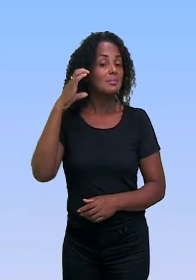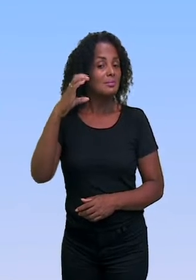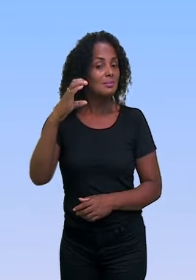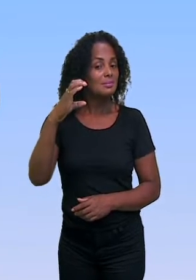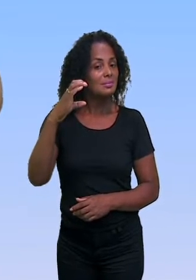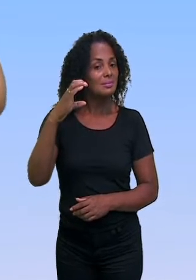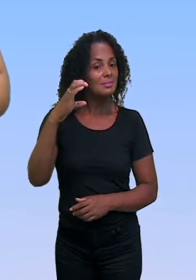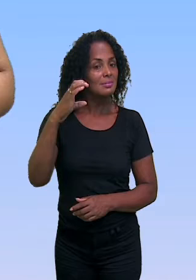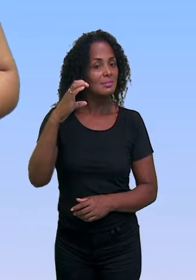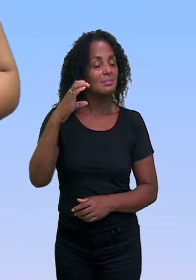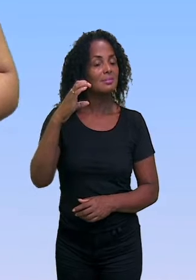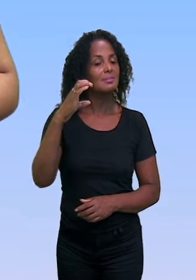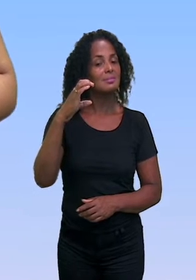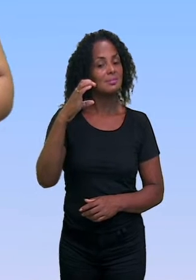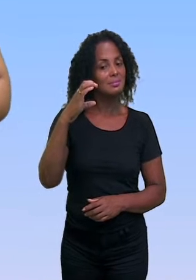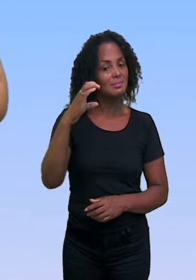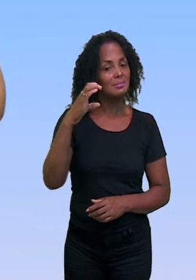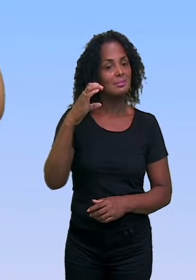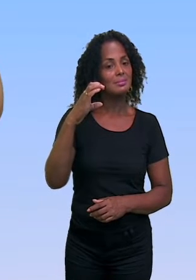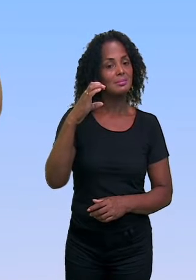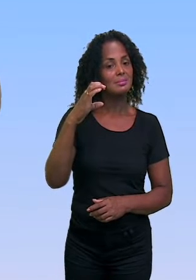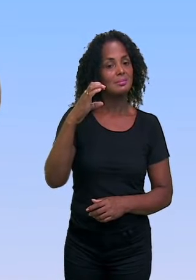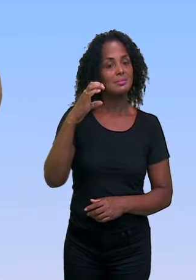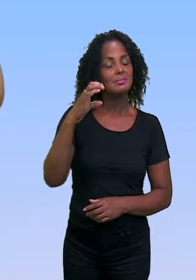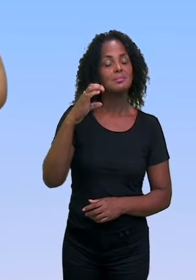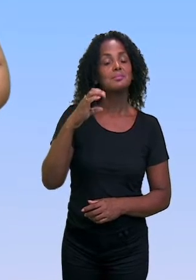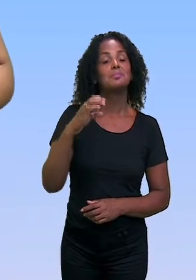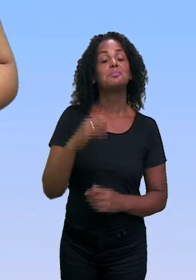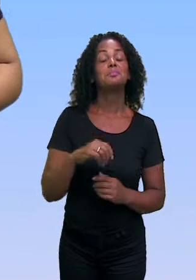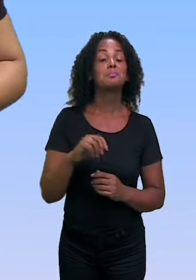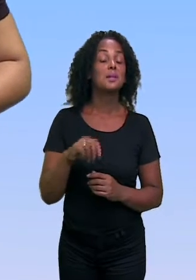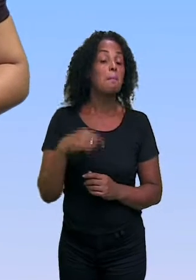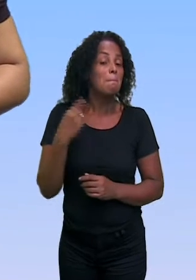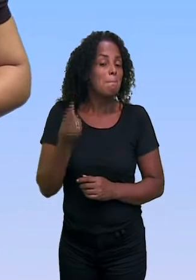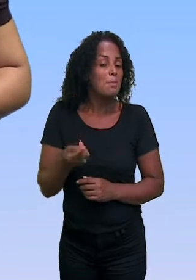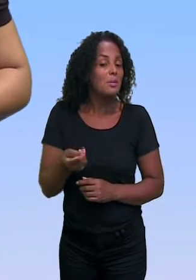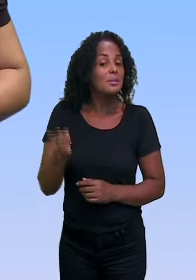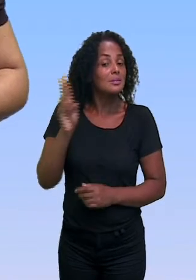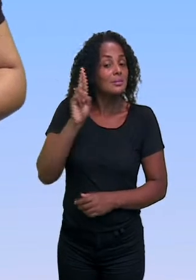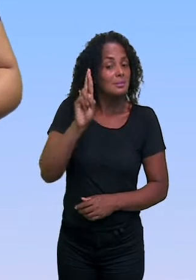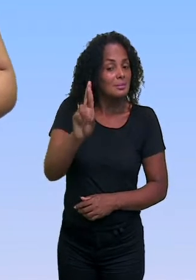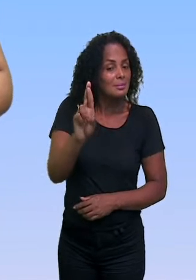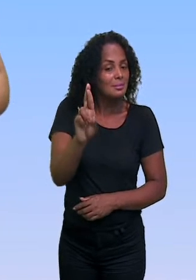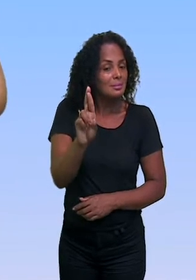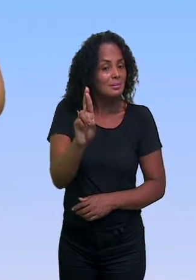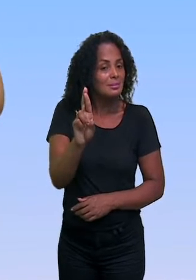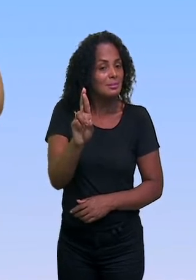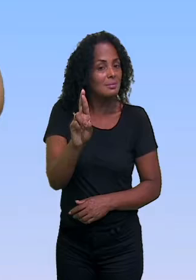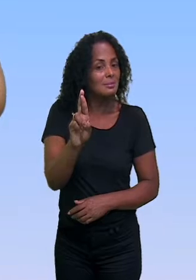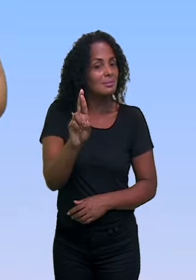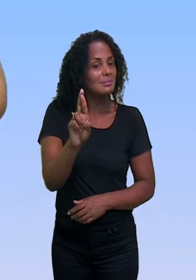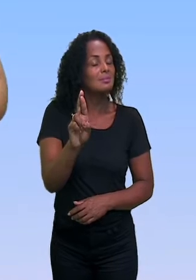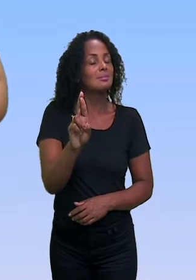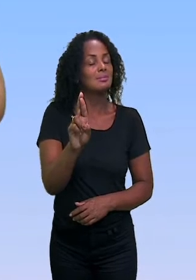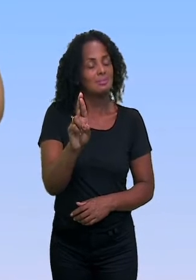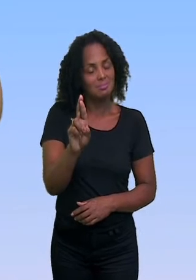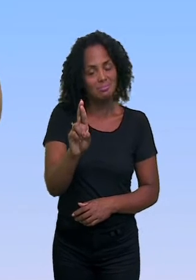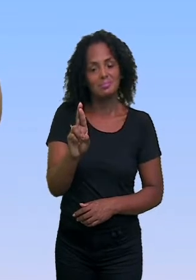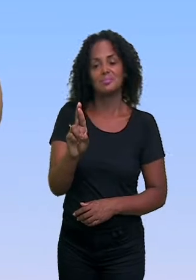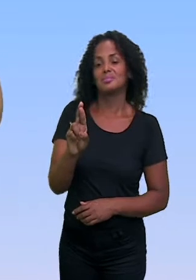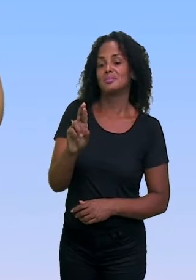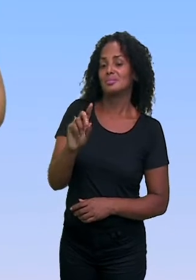a letra c e se muito bem e a letra R como se diz